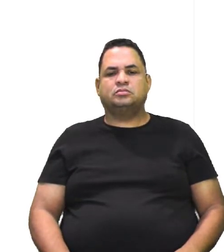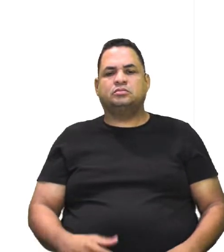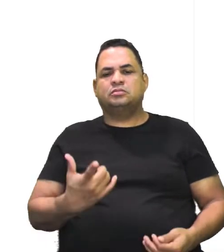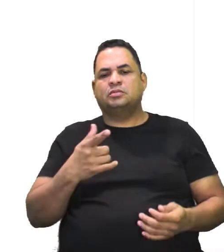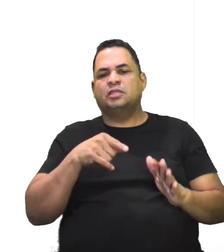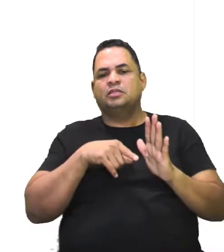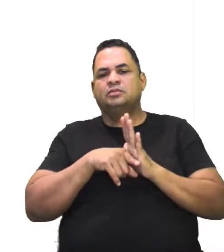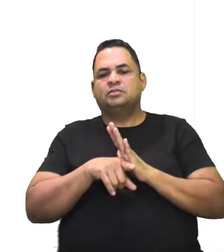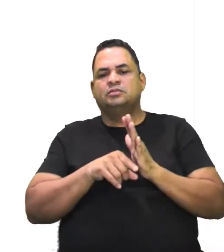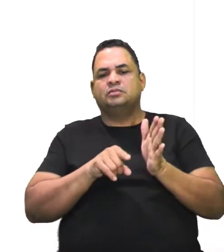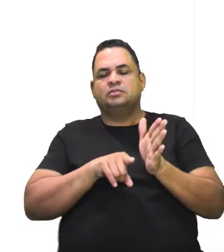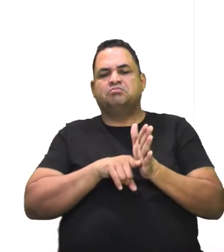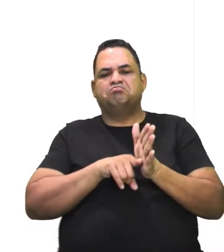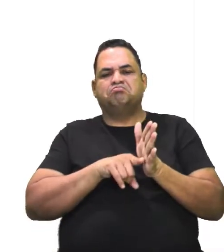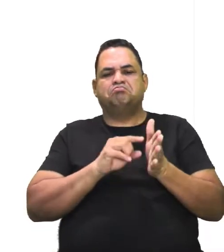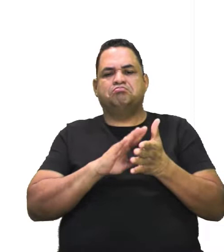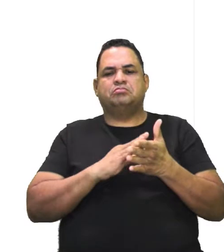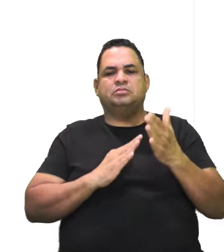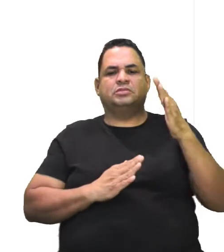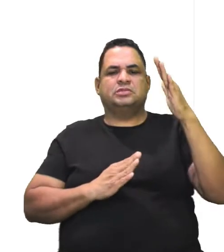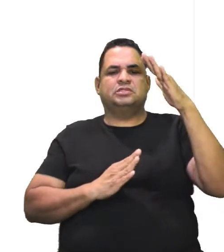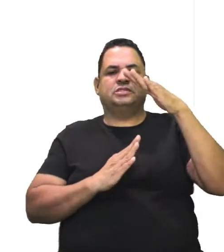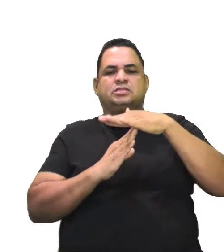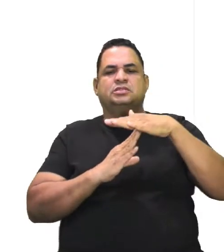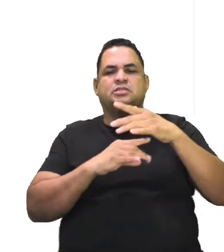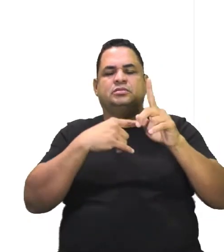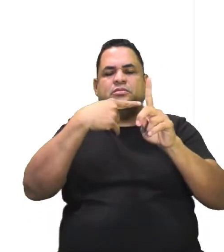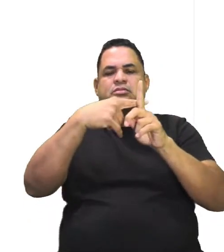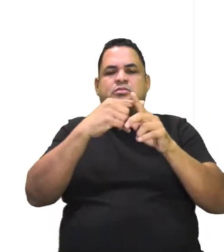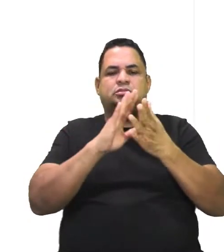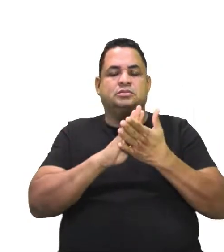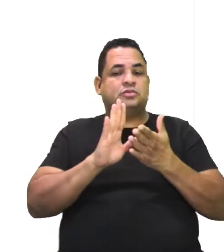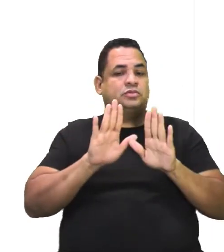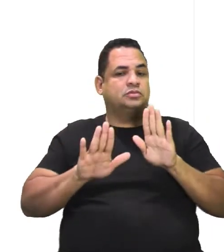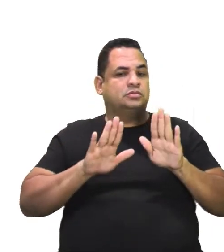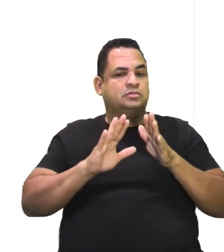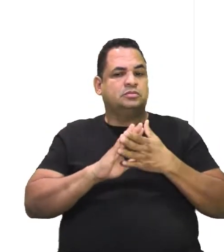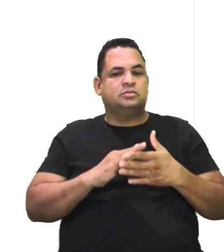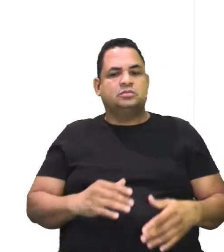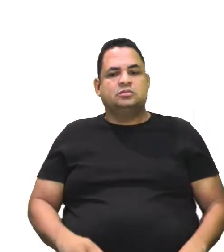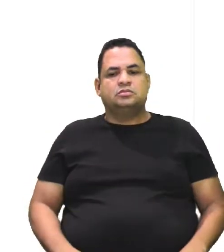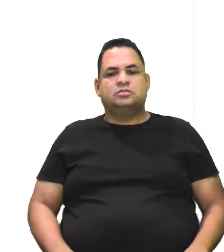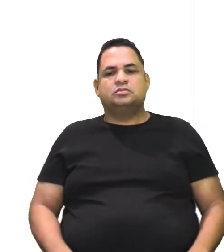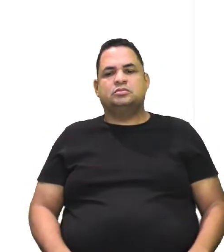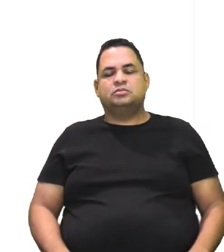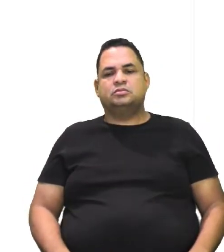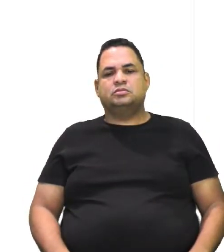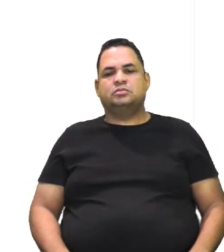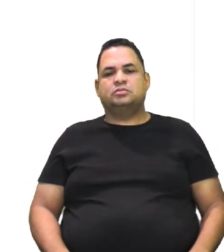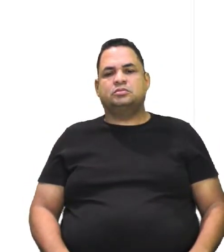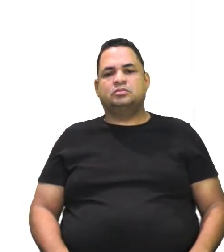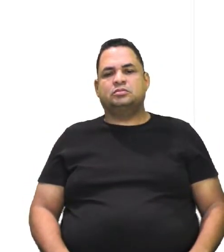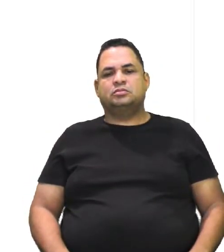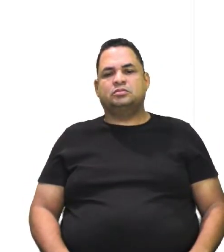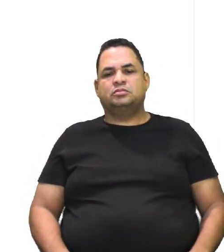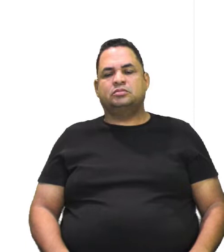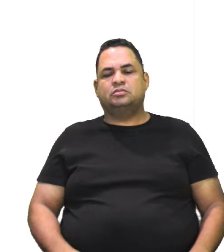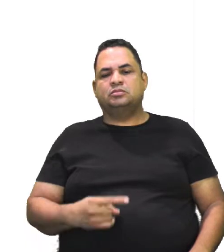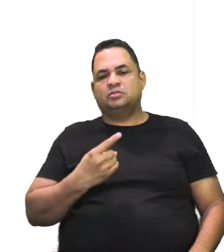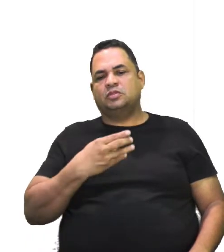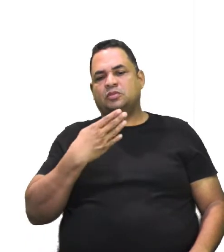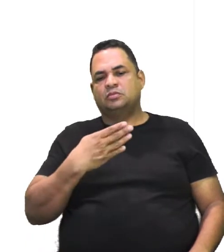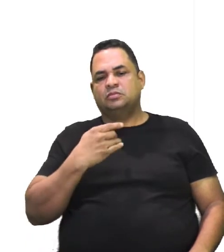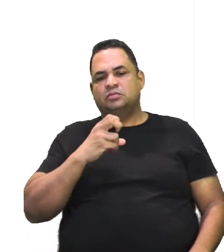aqui pegou do negativo e foi até o positivo. Não Aí tem tem que ter problema. cuidado, só contar. Ó, 1 passinho, 2 passinhos, 3,